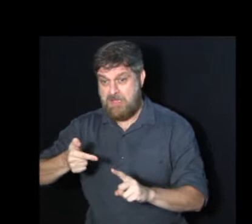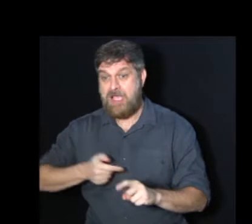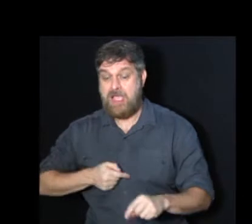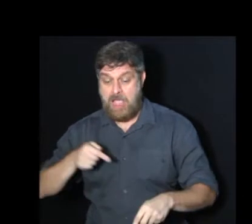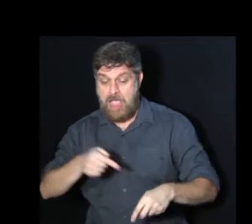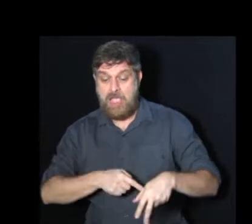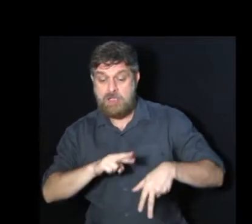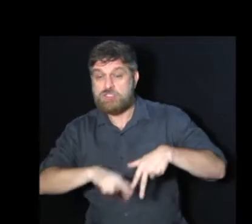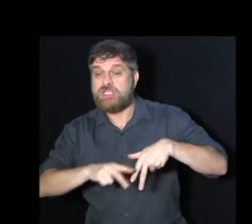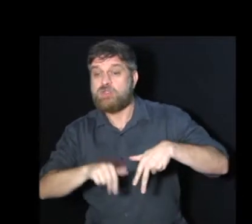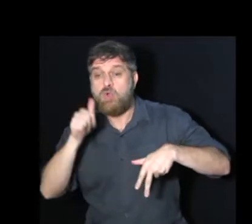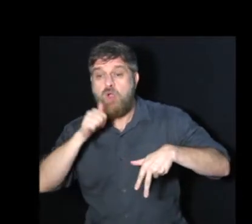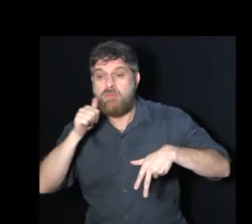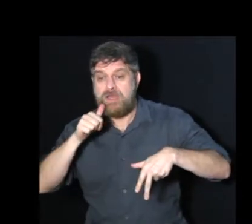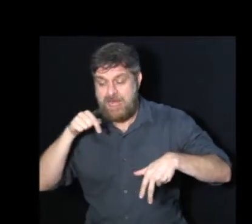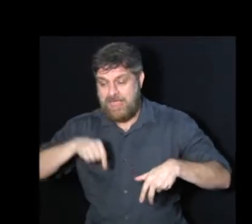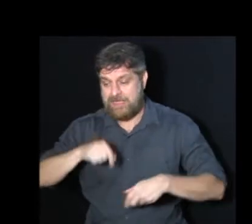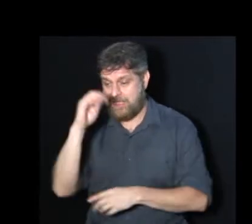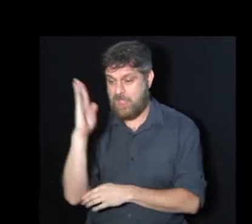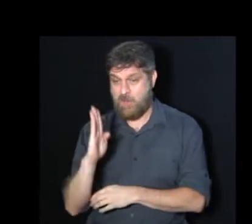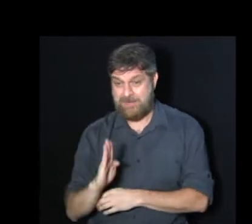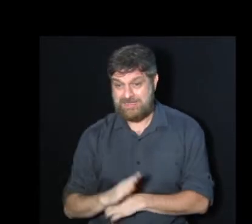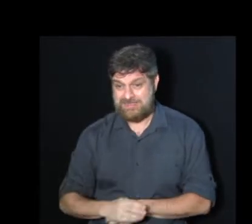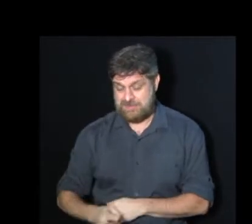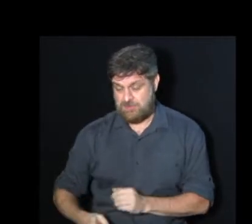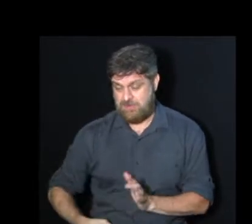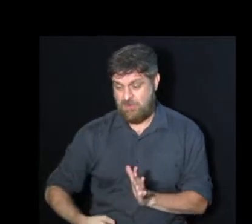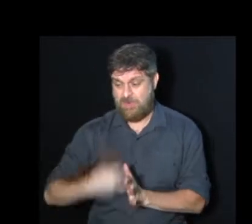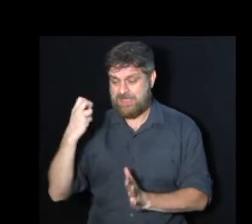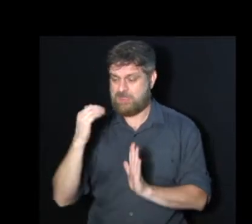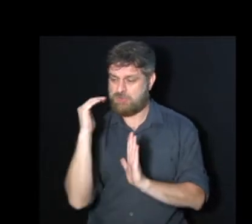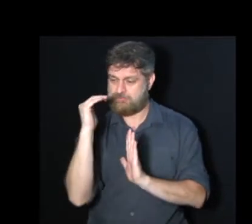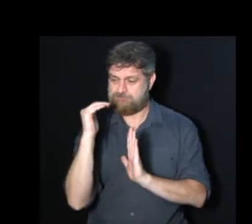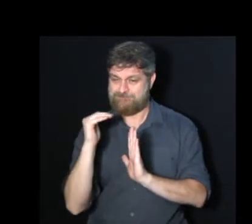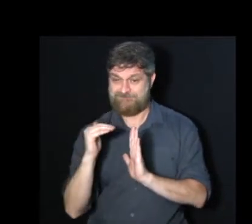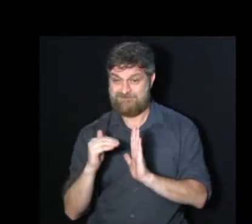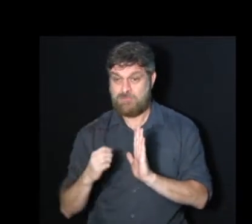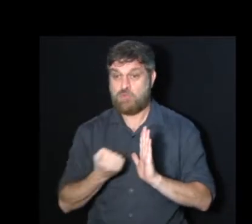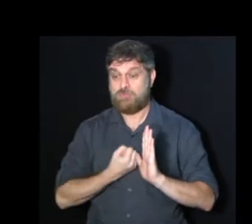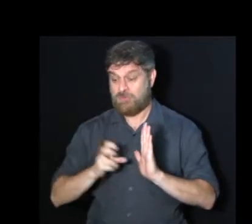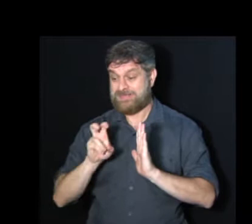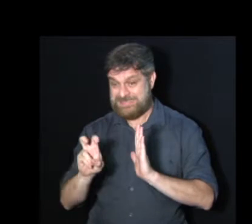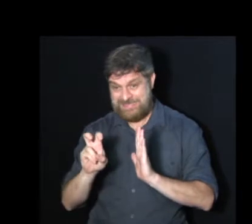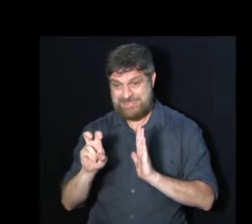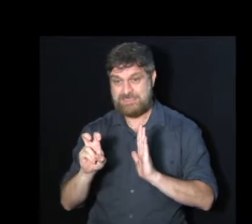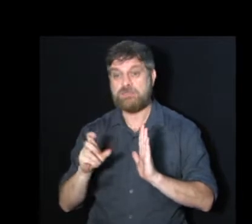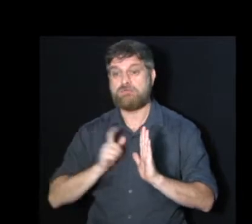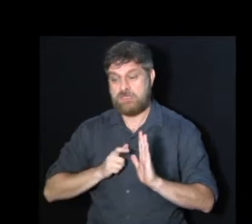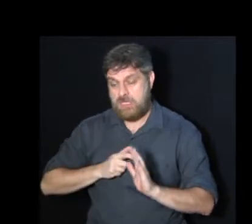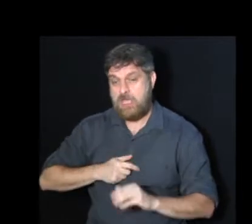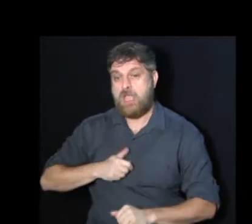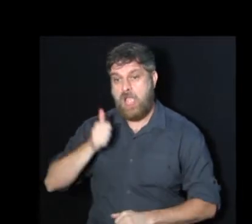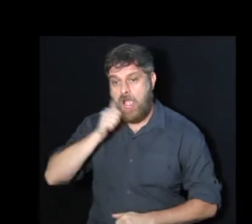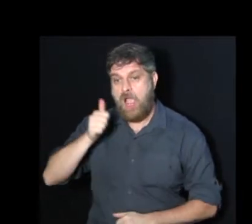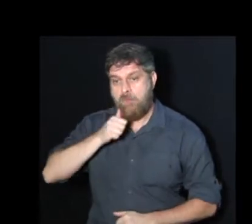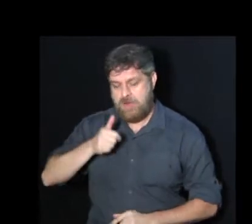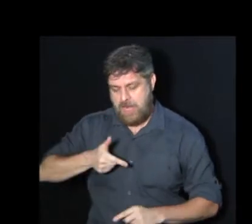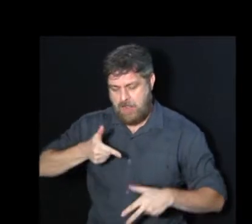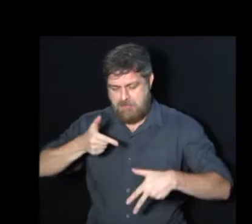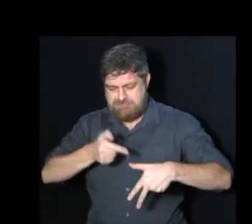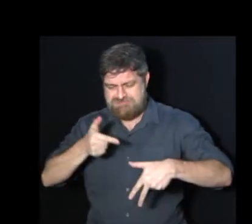ele é o 5º país no mundo onde as mulheres mais são assassinadas. É responsável